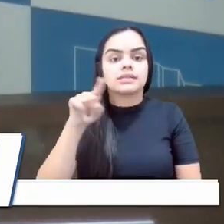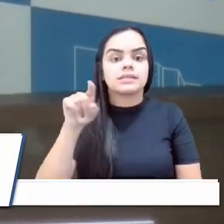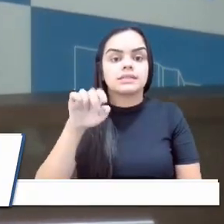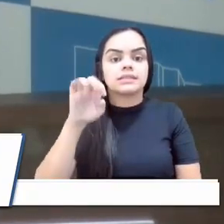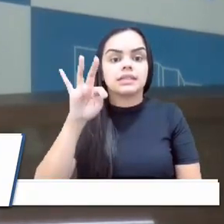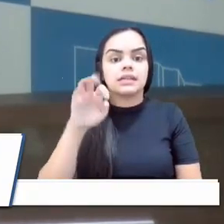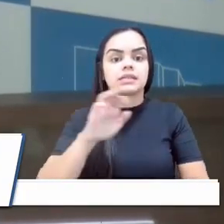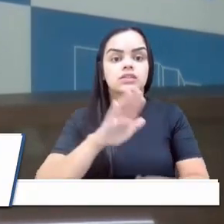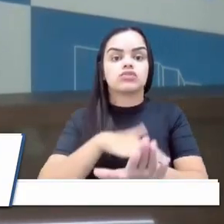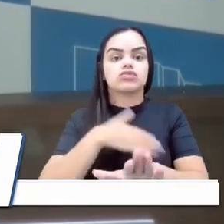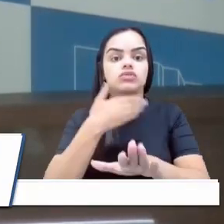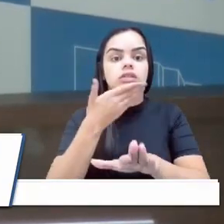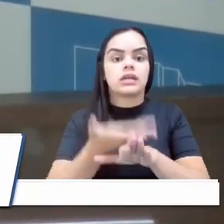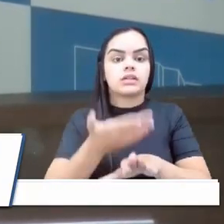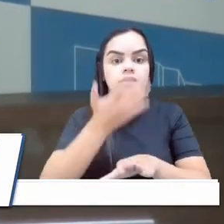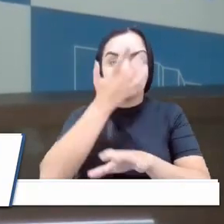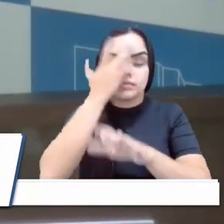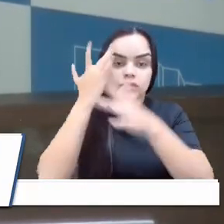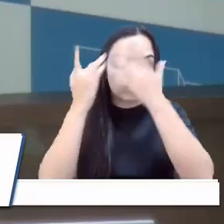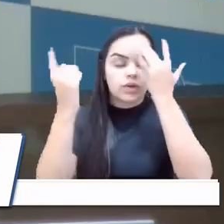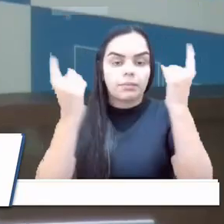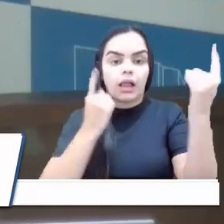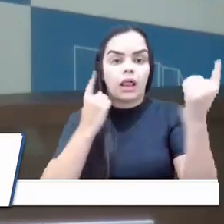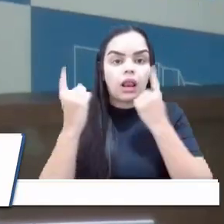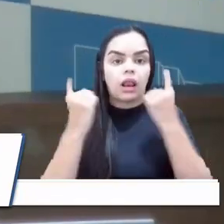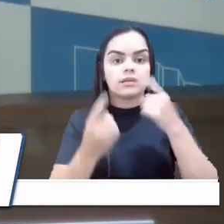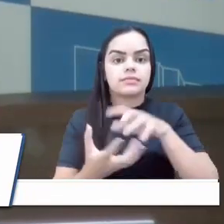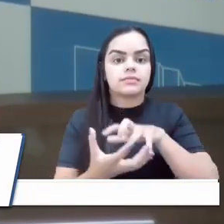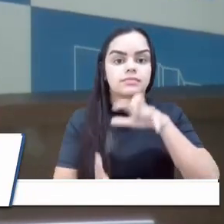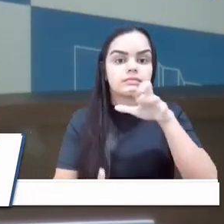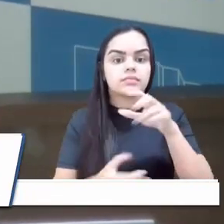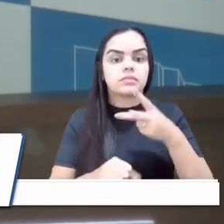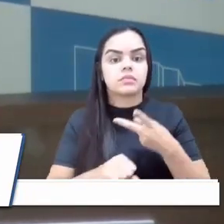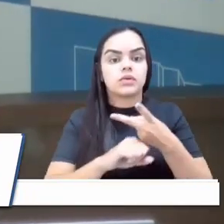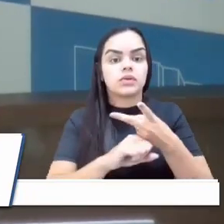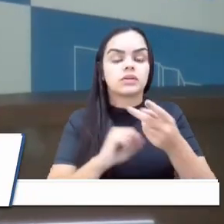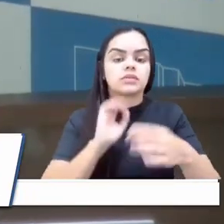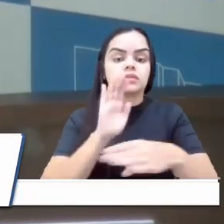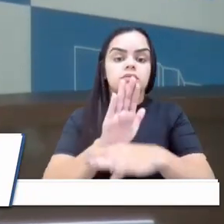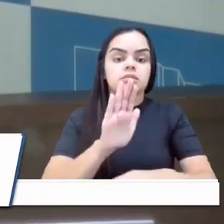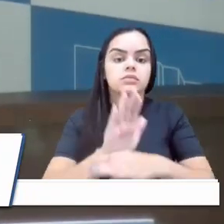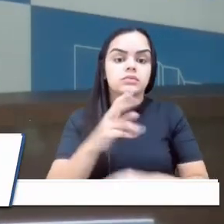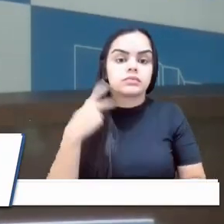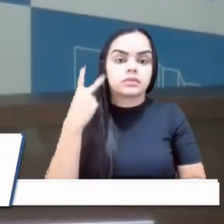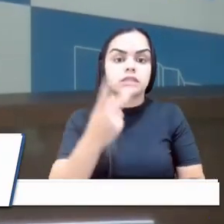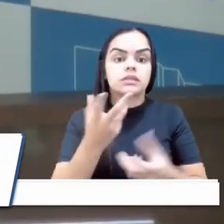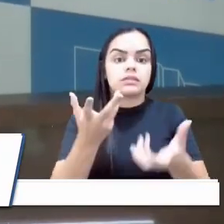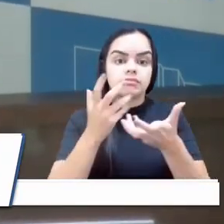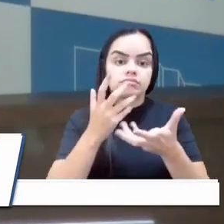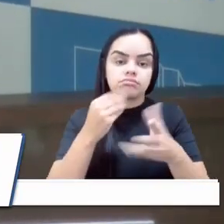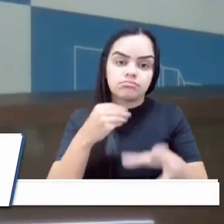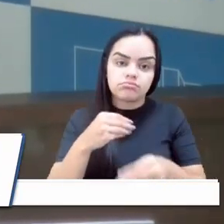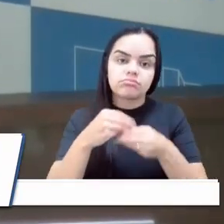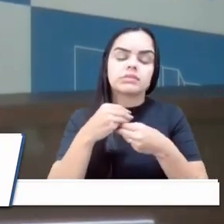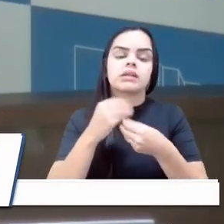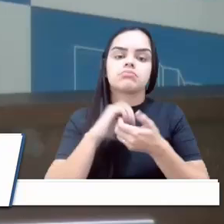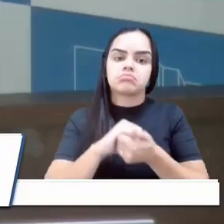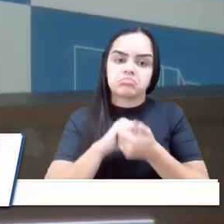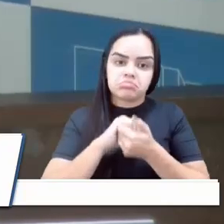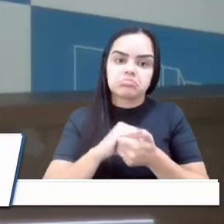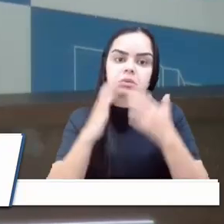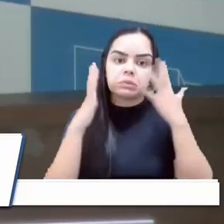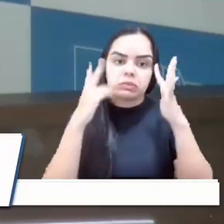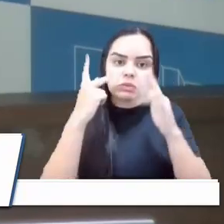inteiro, pessoas de idade, buscando a ajuda do vereador, e quero até cumprimentar pelo seu trabalho, tá? Eu vejo